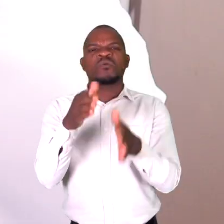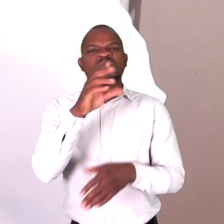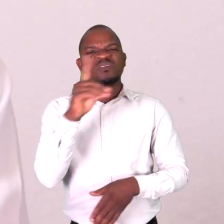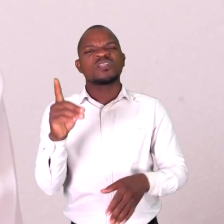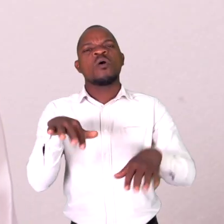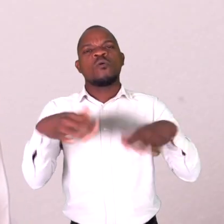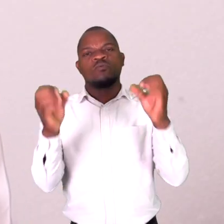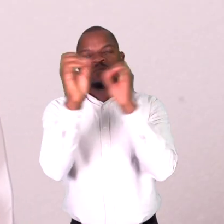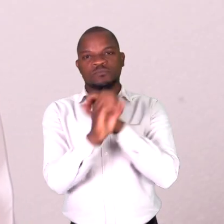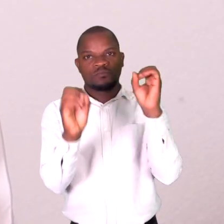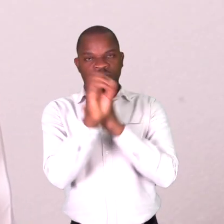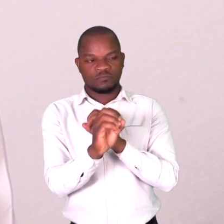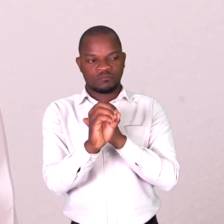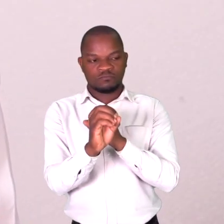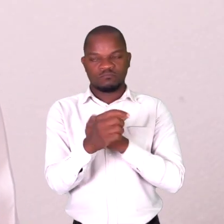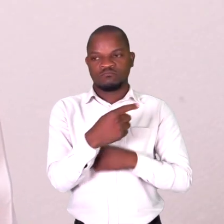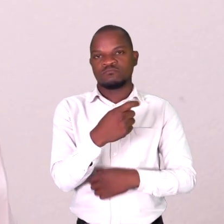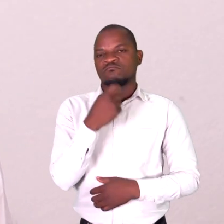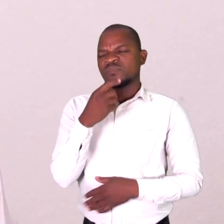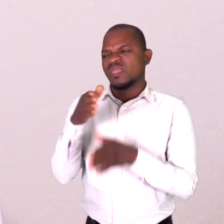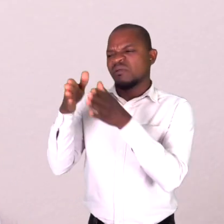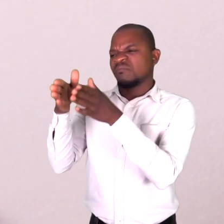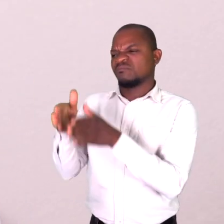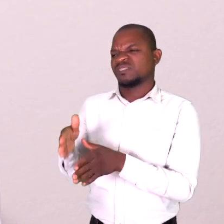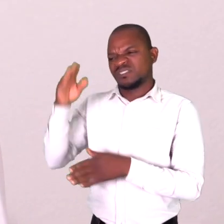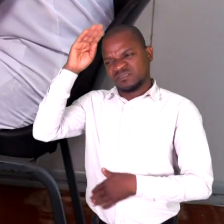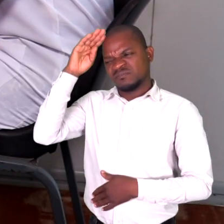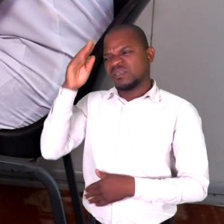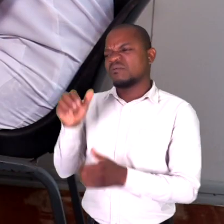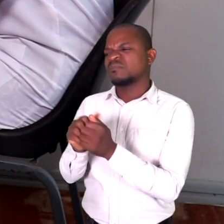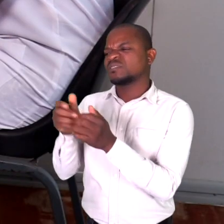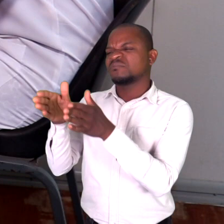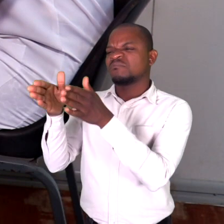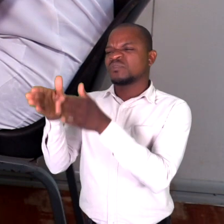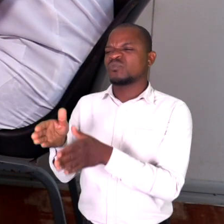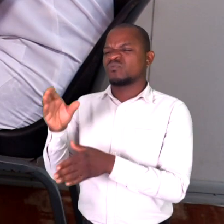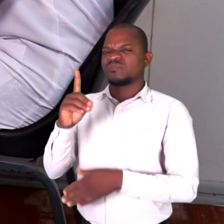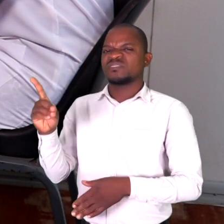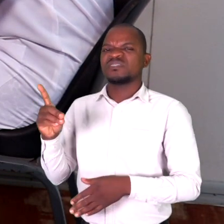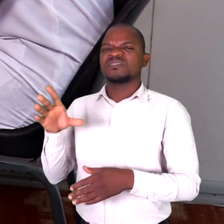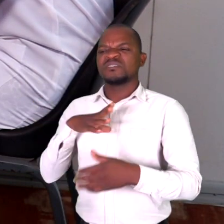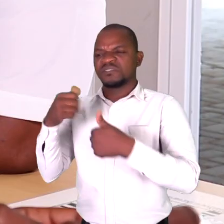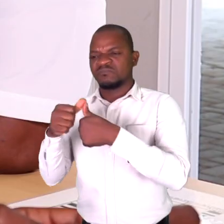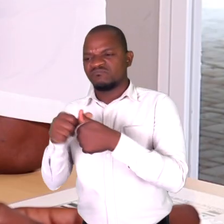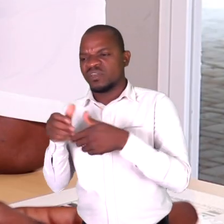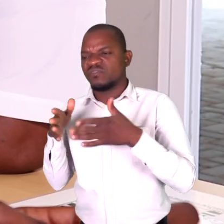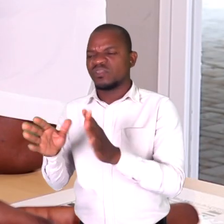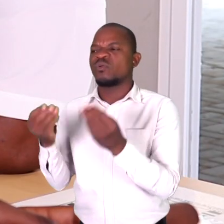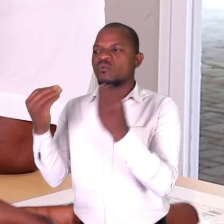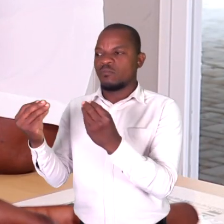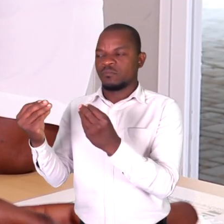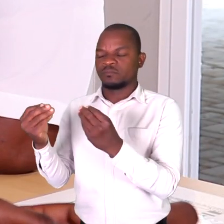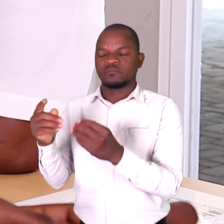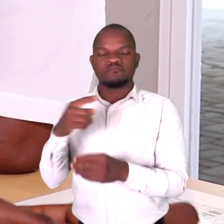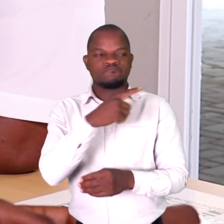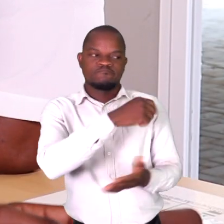Mas enfermeira, como é que ela é boa de ter namorado e filhos assim? Mas isso não te diz respeito! Ela que decide